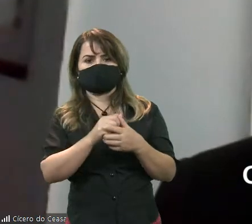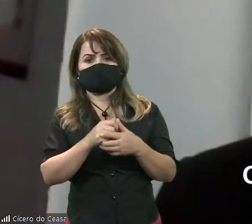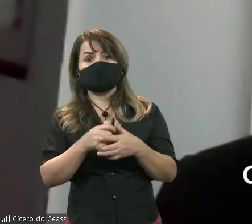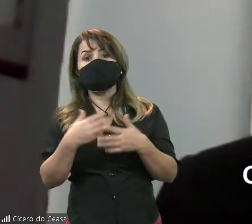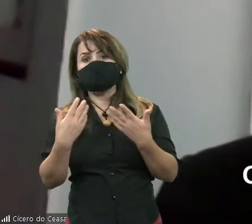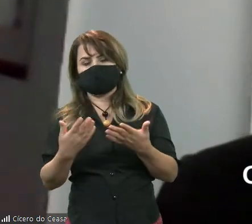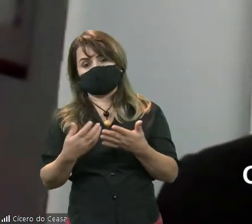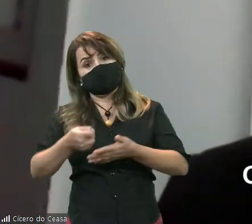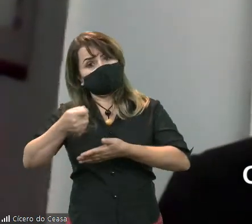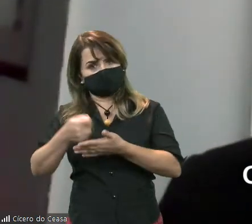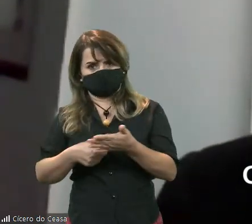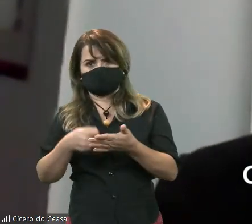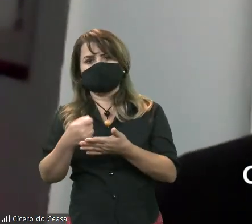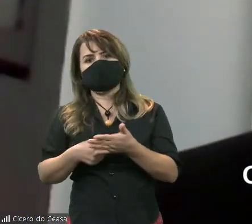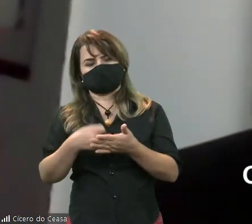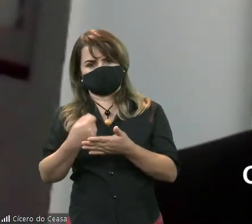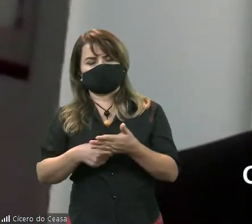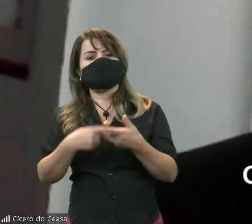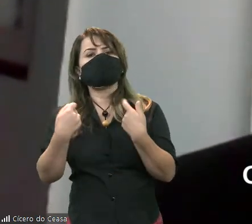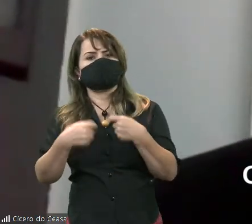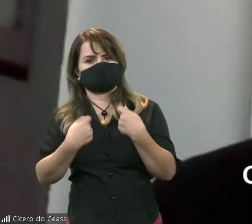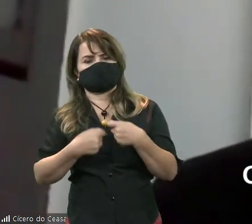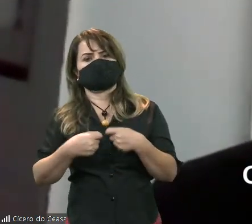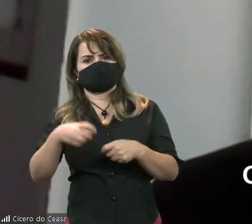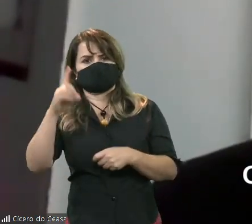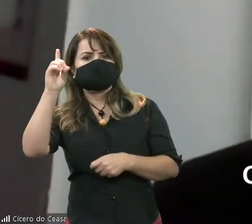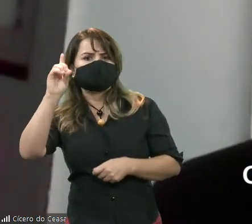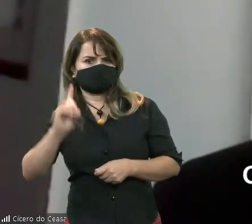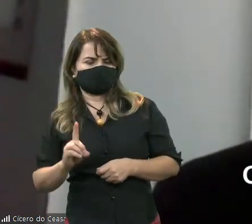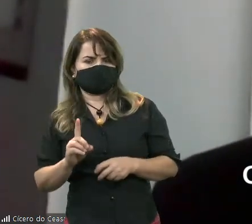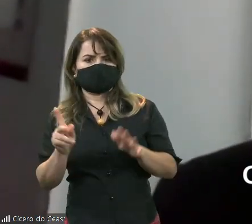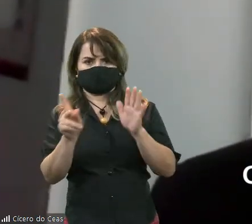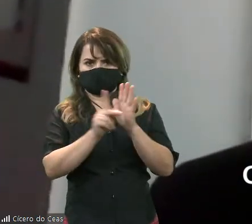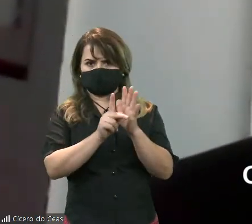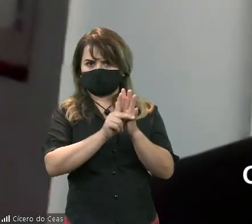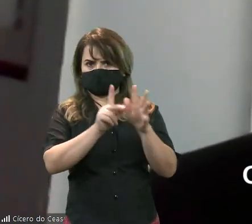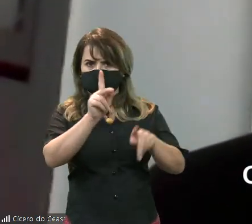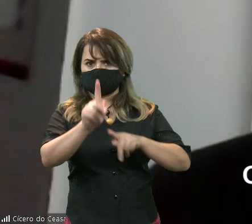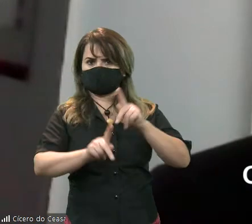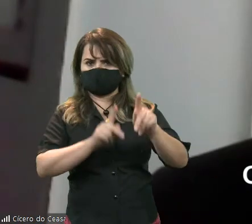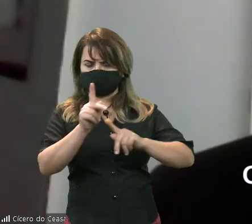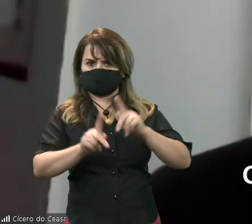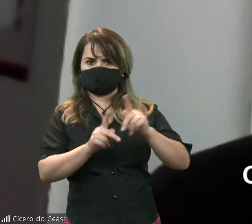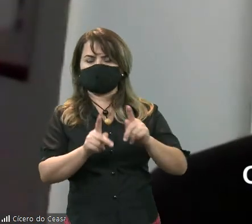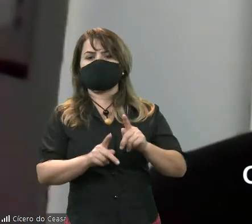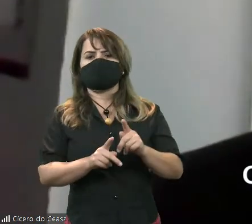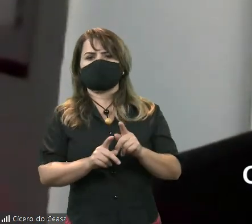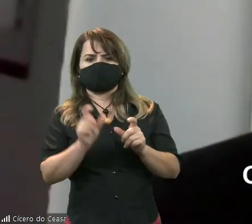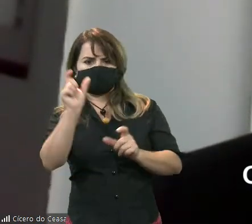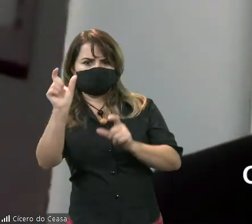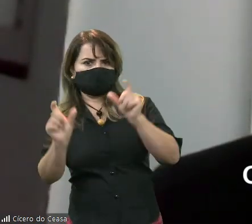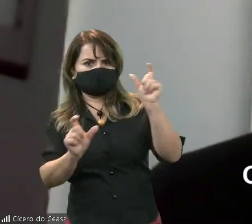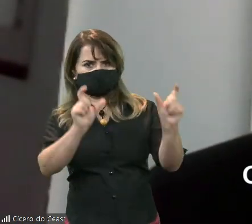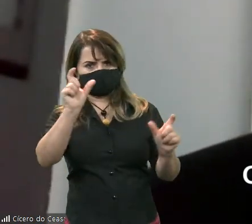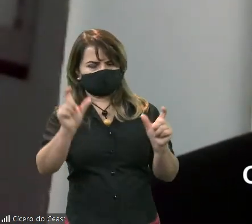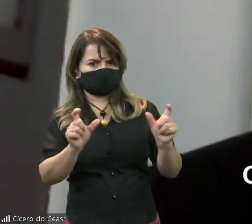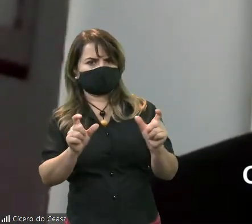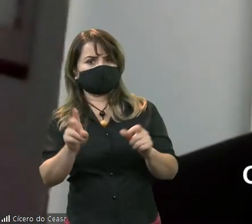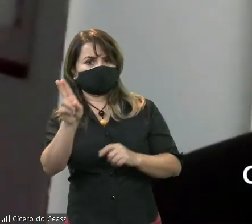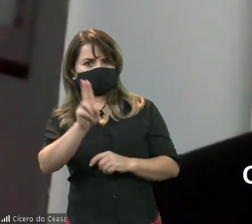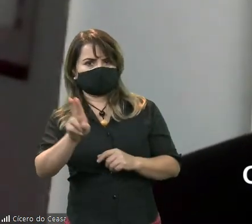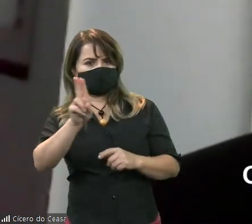dar os plenos direitos ao município de usufruir e cuidar do seu povo.